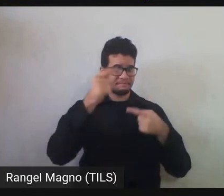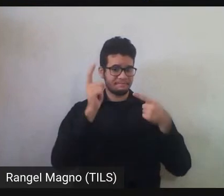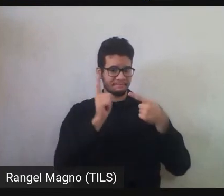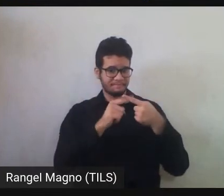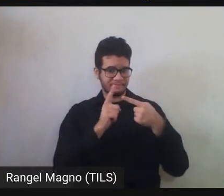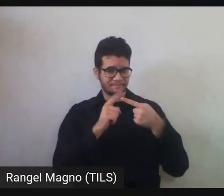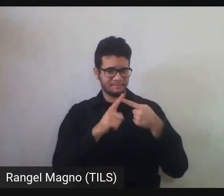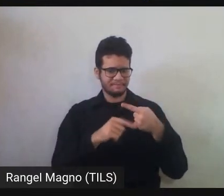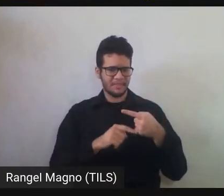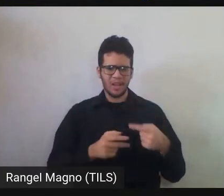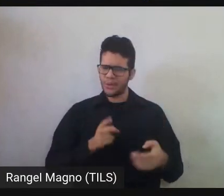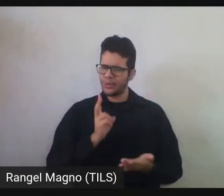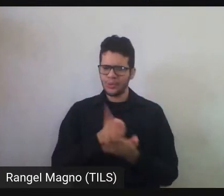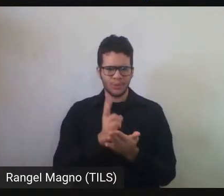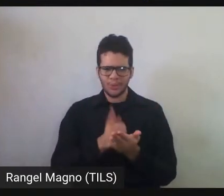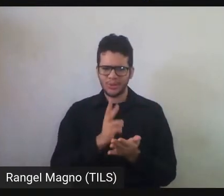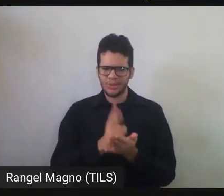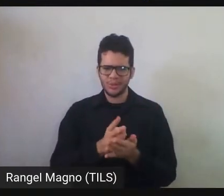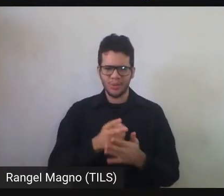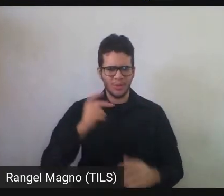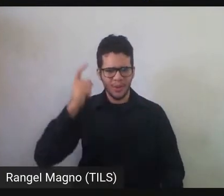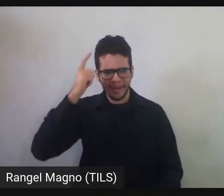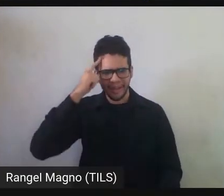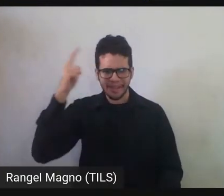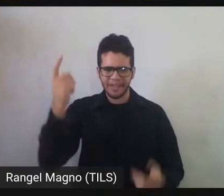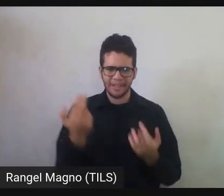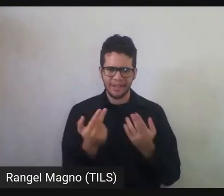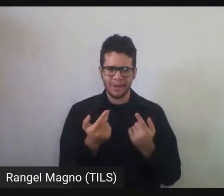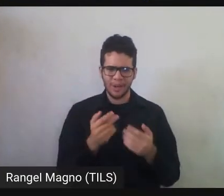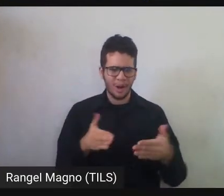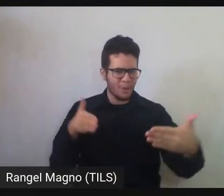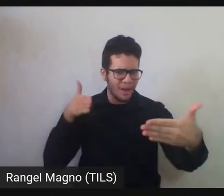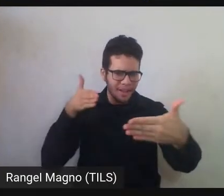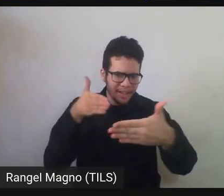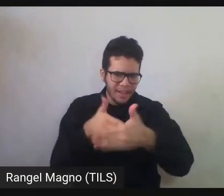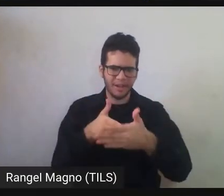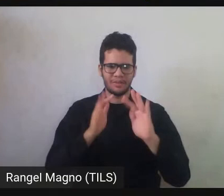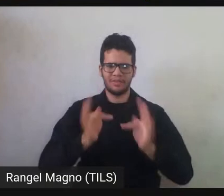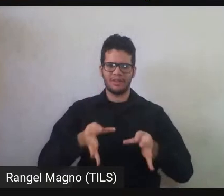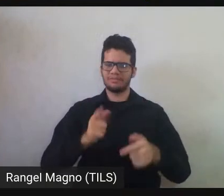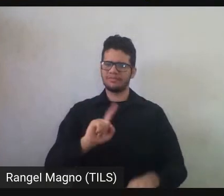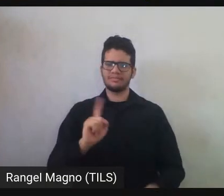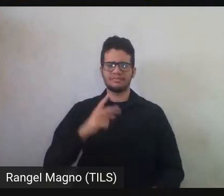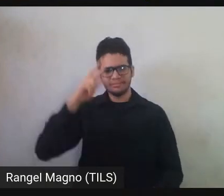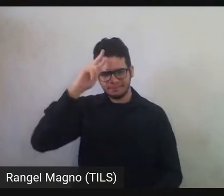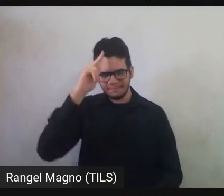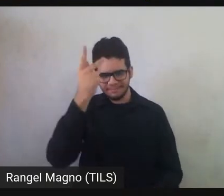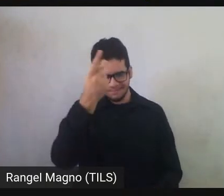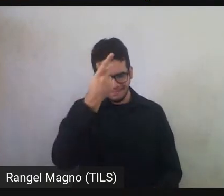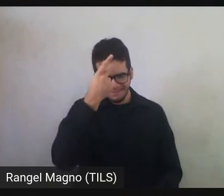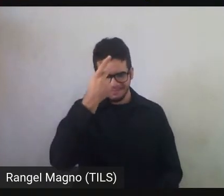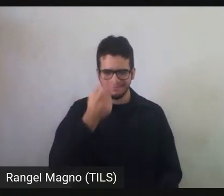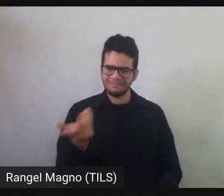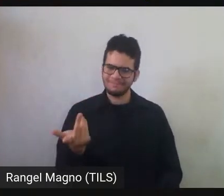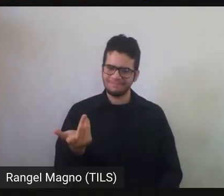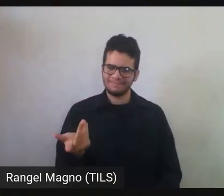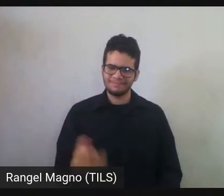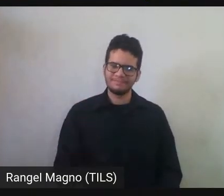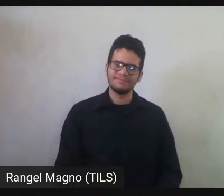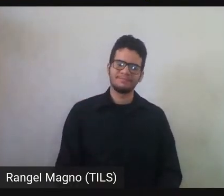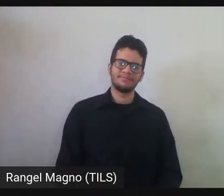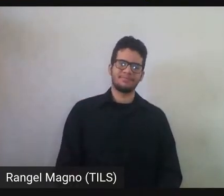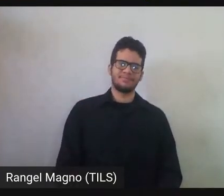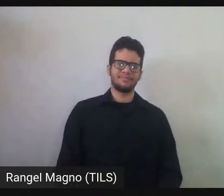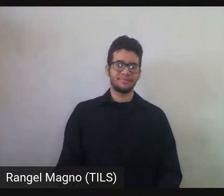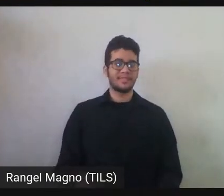ideias do primeiro manuscrito até o último e é isso que interessa ele tem ele vai